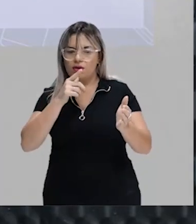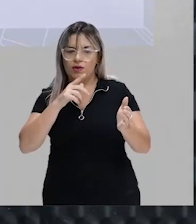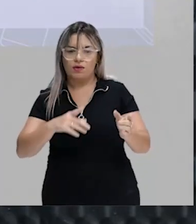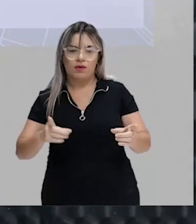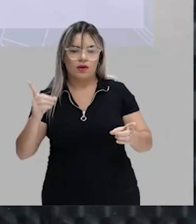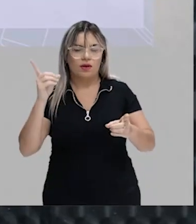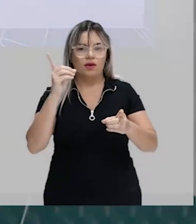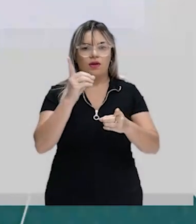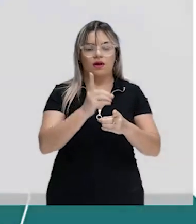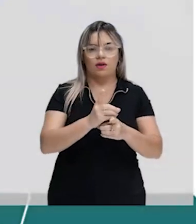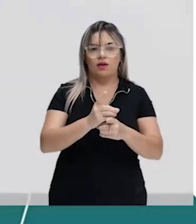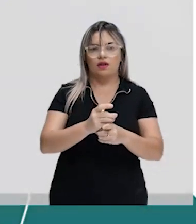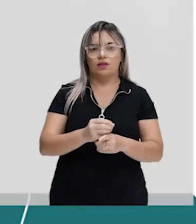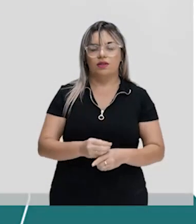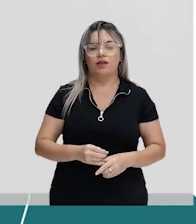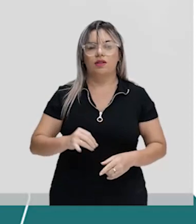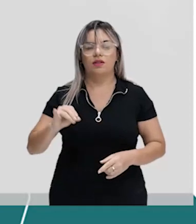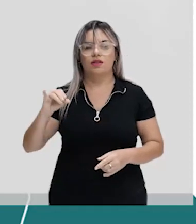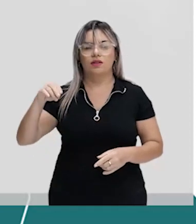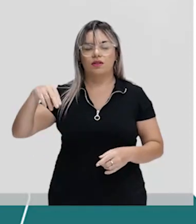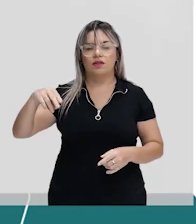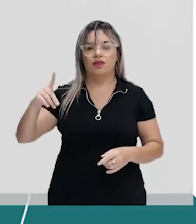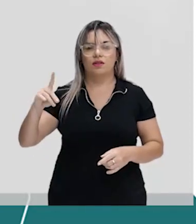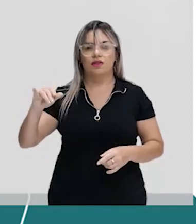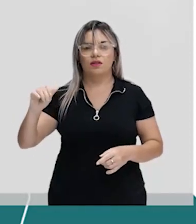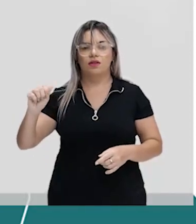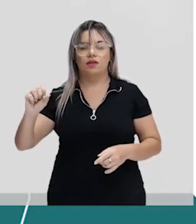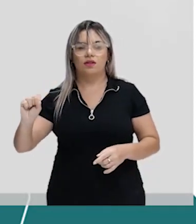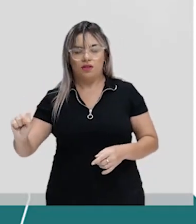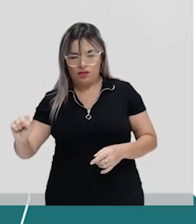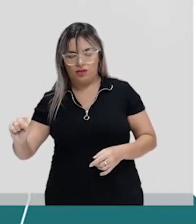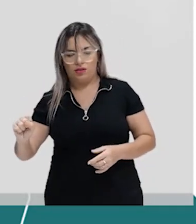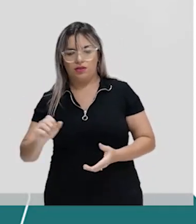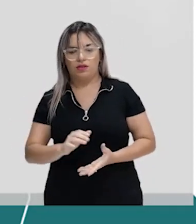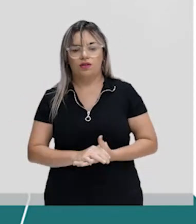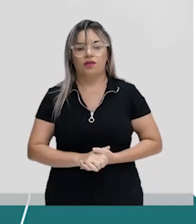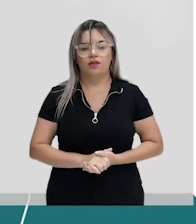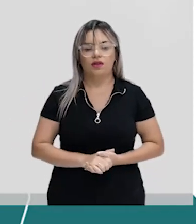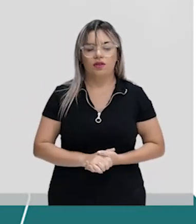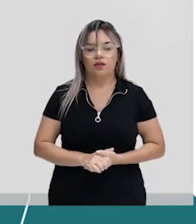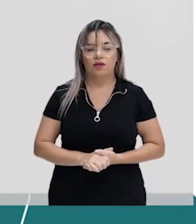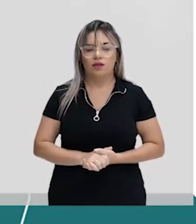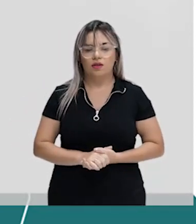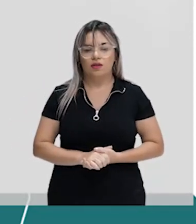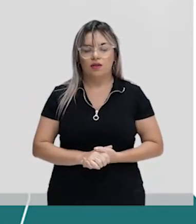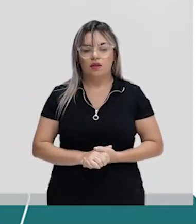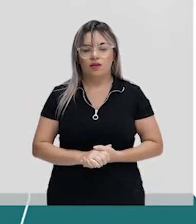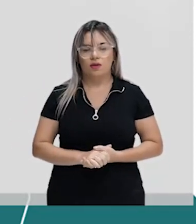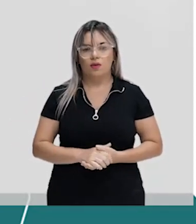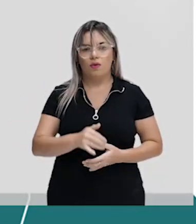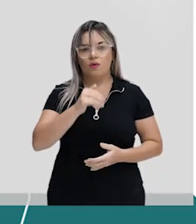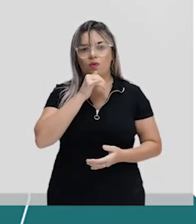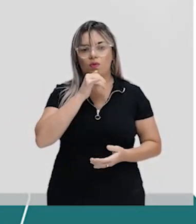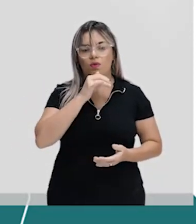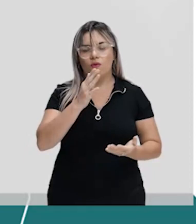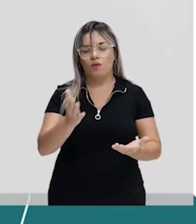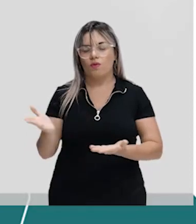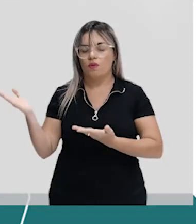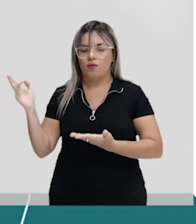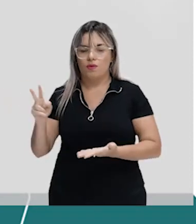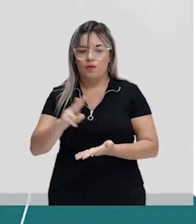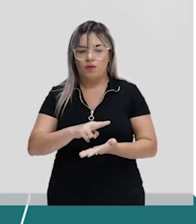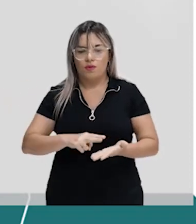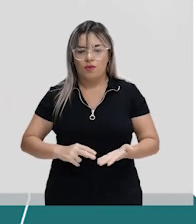caminho às Índias. Olha o culto ao clássico aqui, olha o exemplo. A voz pesada, um